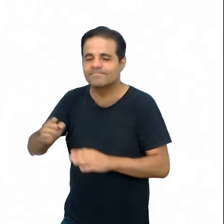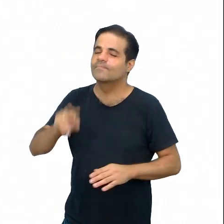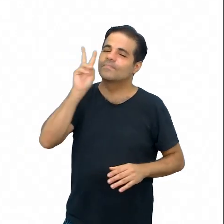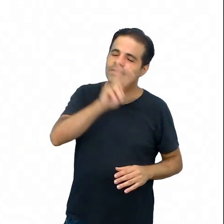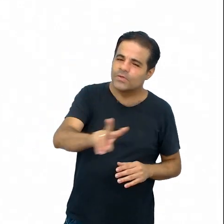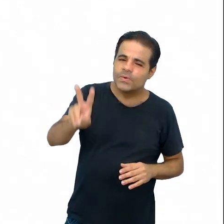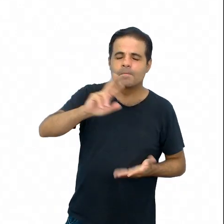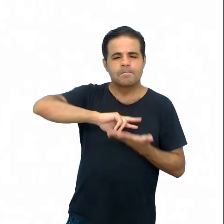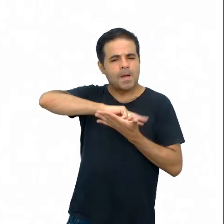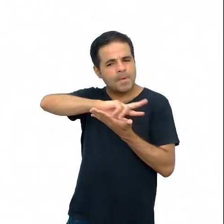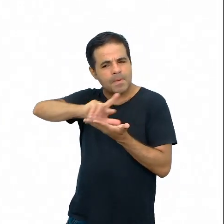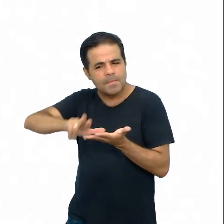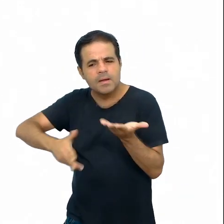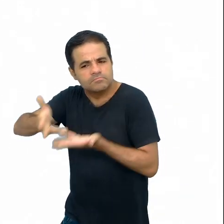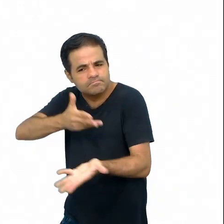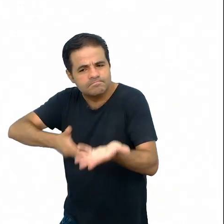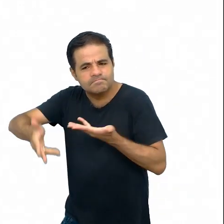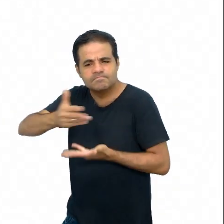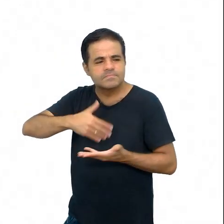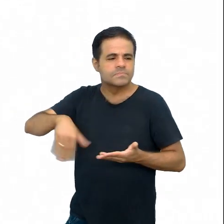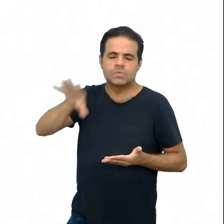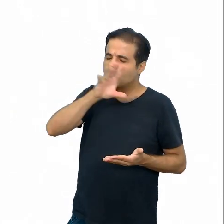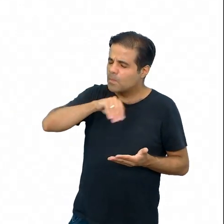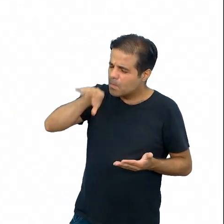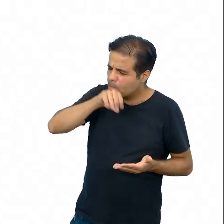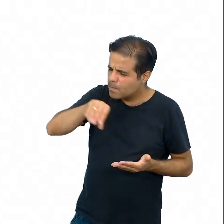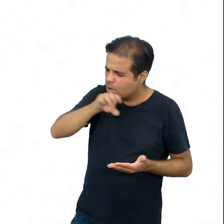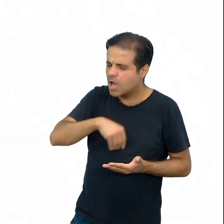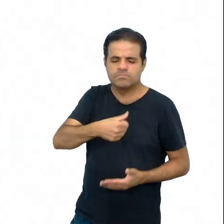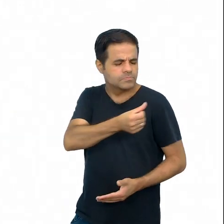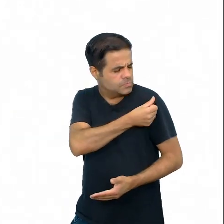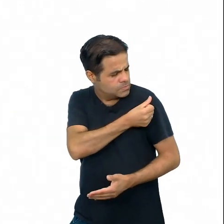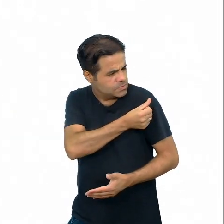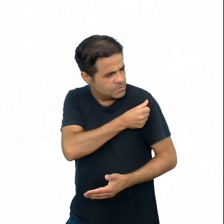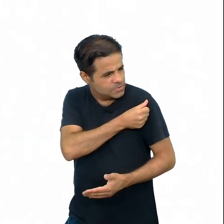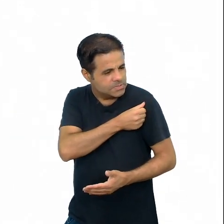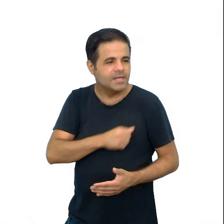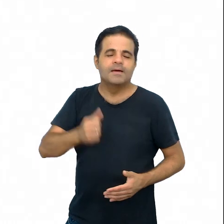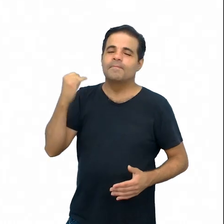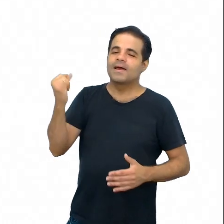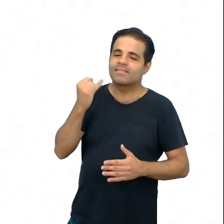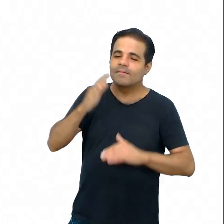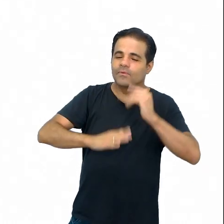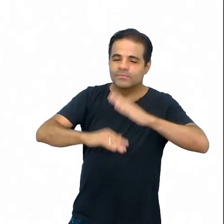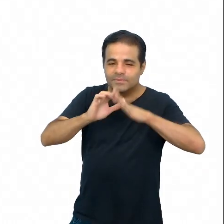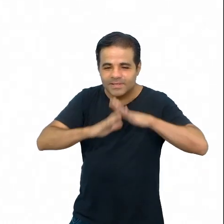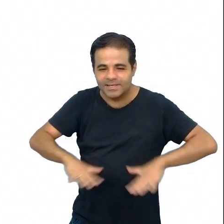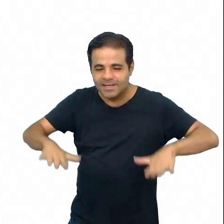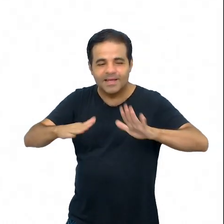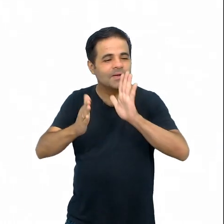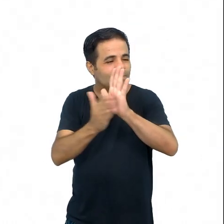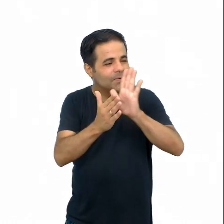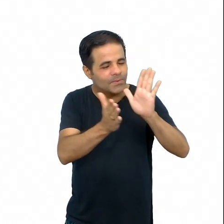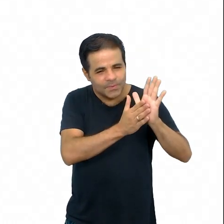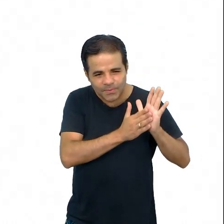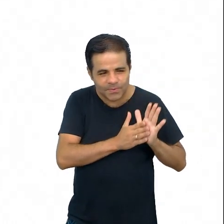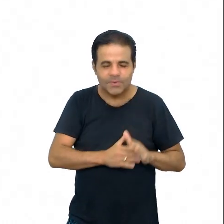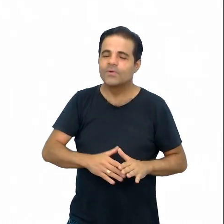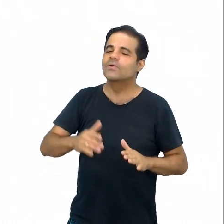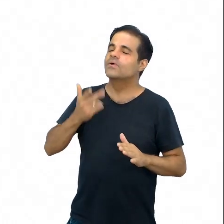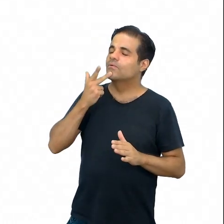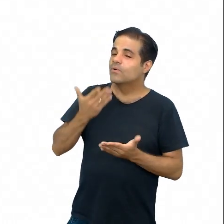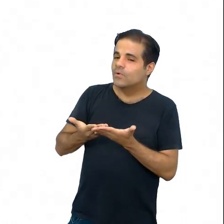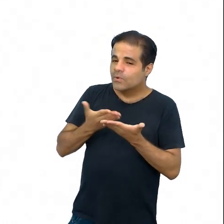aqui aspectos relativos à oralidade. Então, no 6º ano, é importante que há uma proposta do conjunto